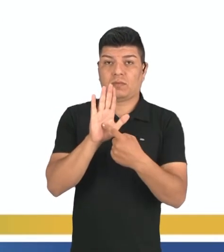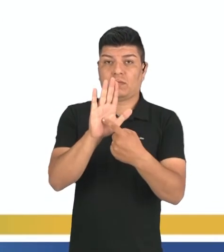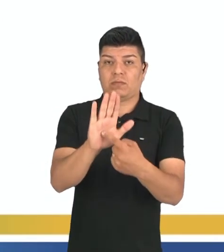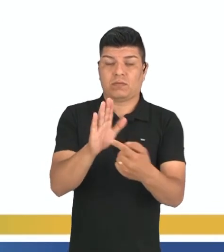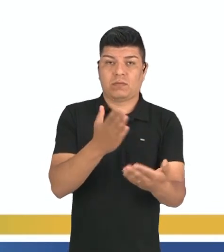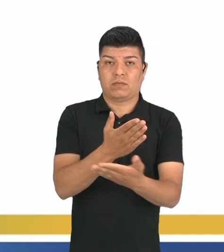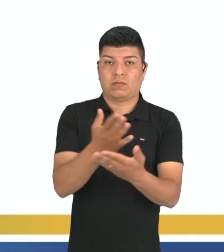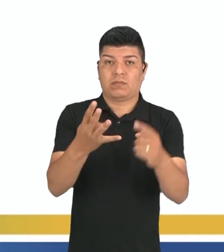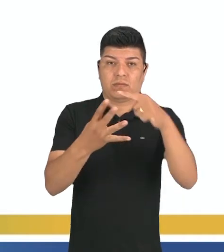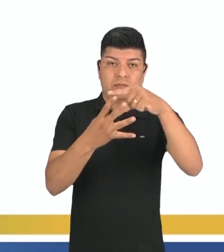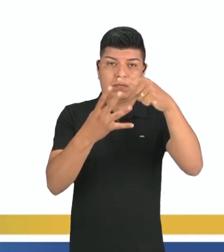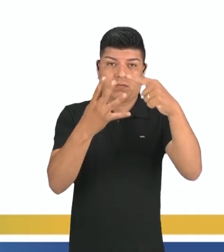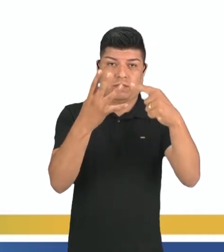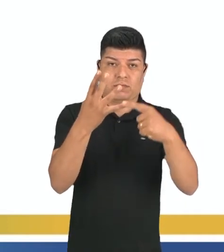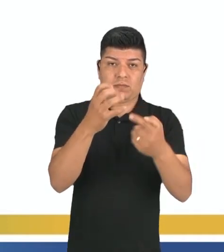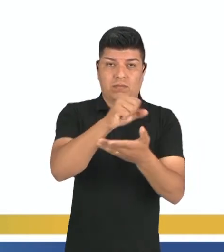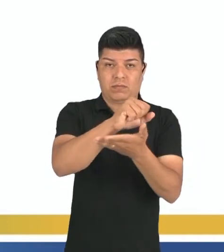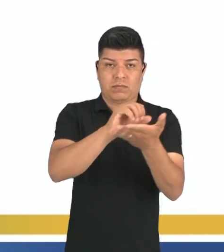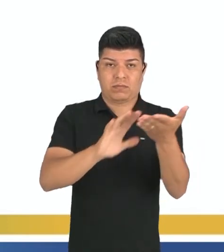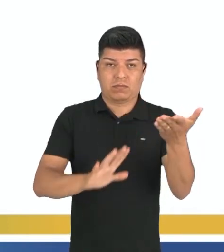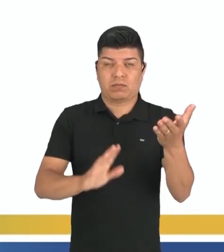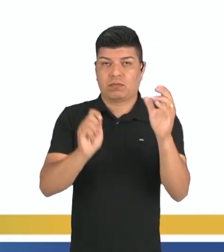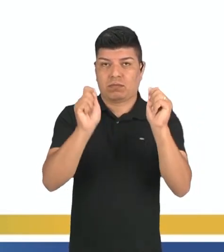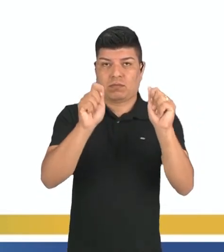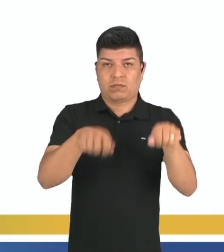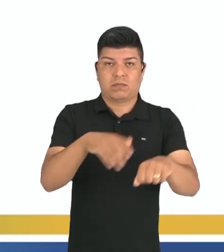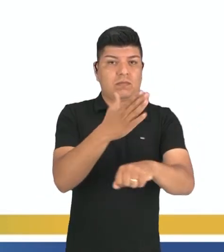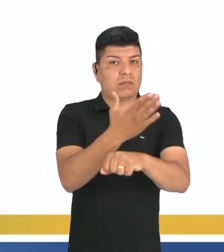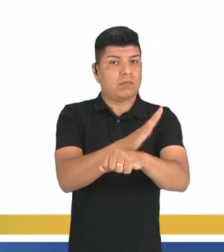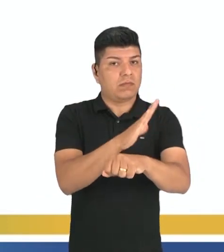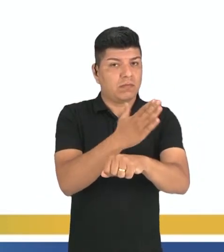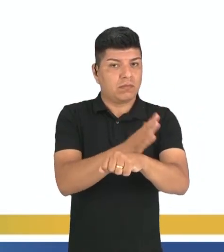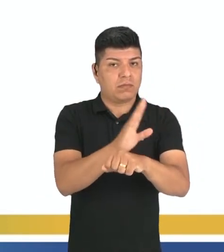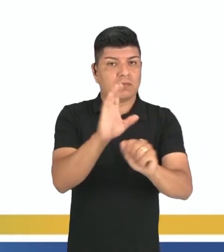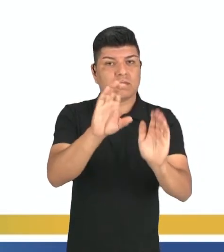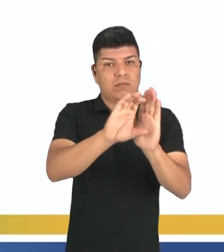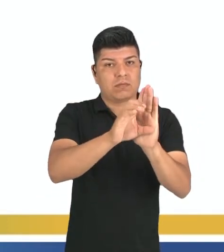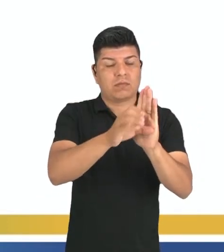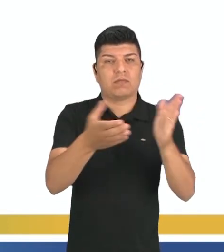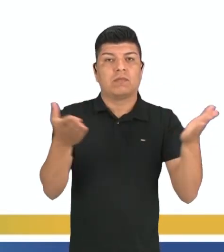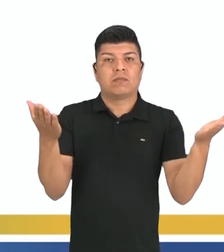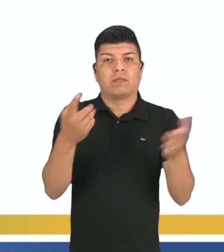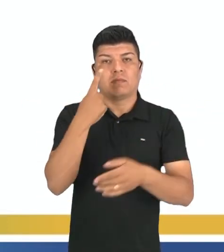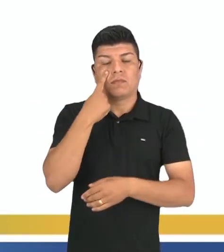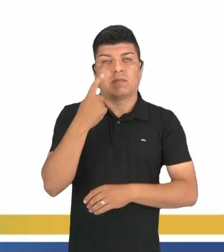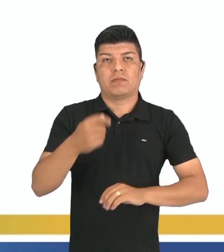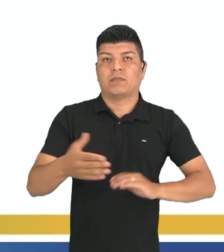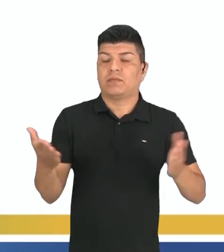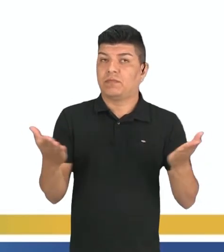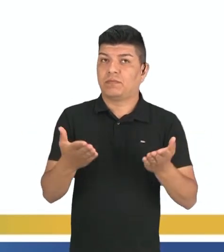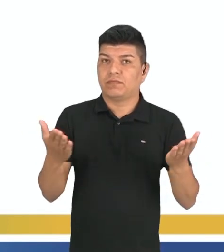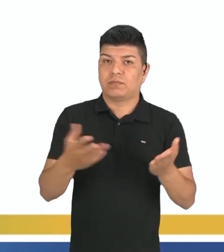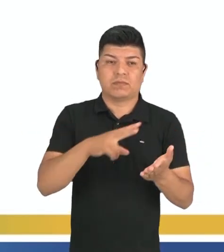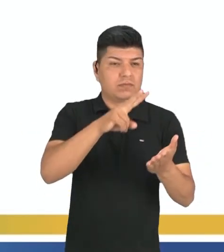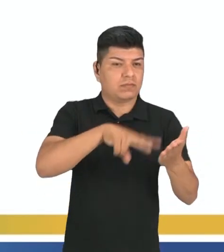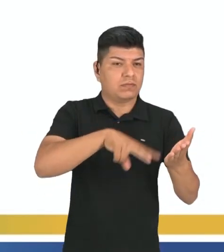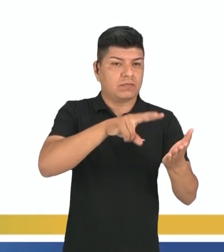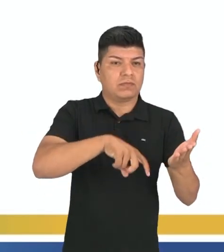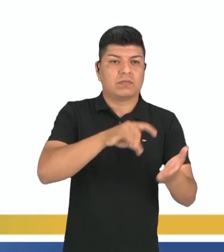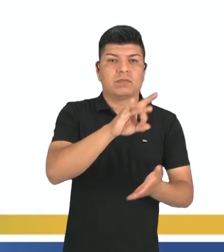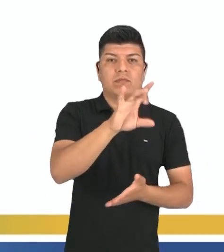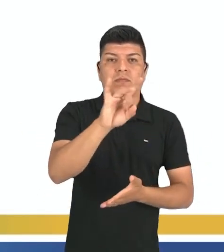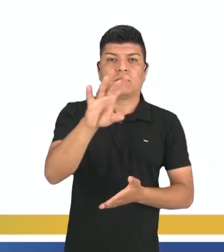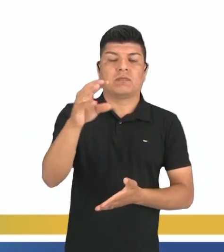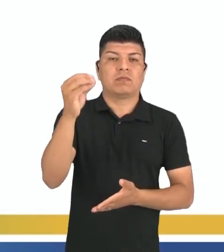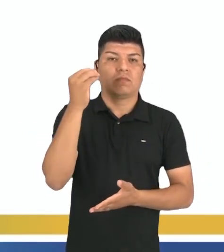aqui 4 atividades para que a gente possa exercitar o conteúdo que nós vimos na aula de hoje. Eu vou ler cada uma para vocês e vocês vão